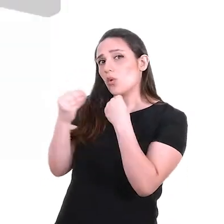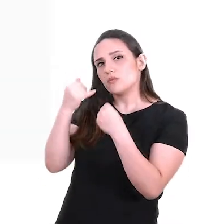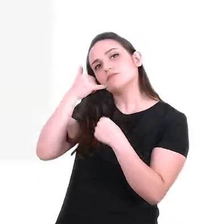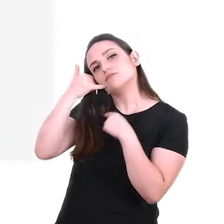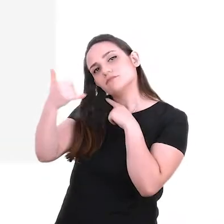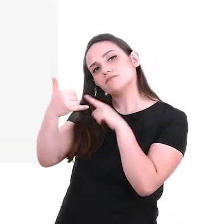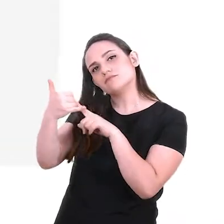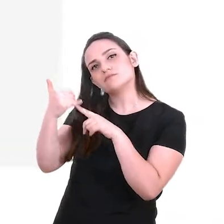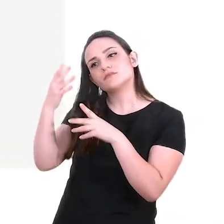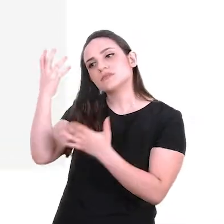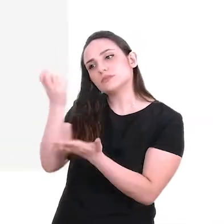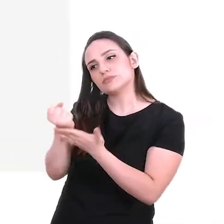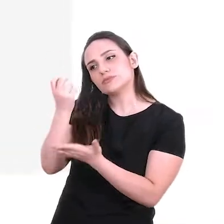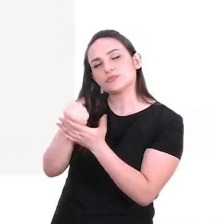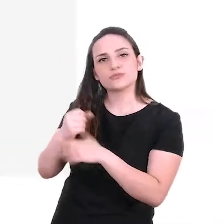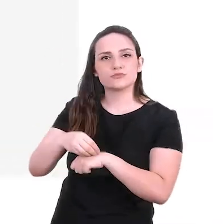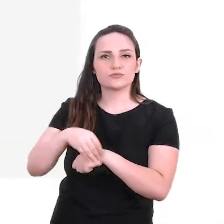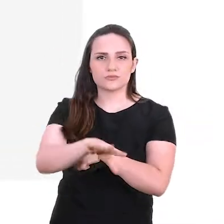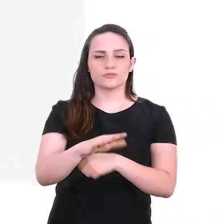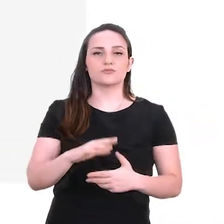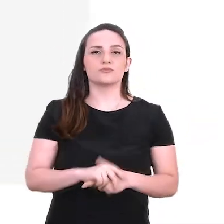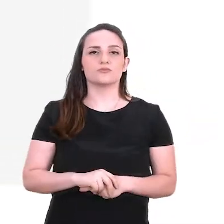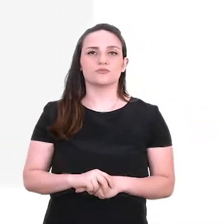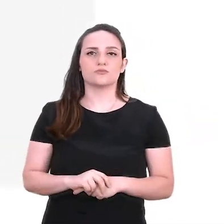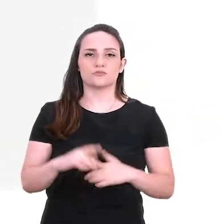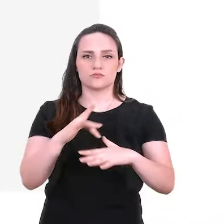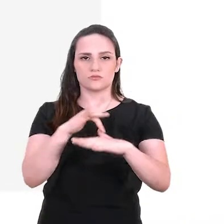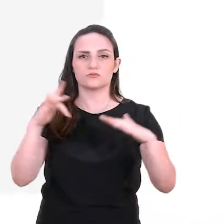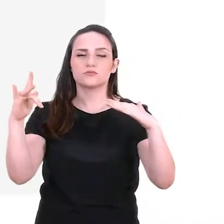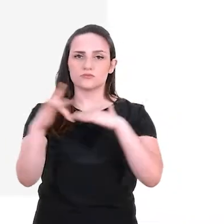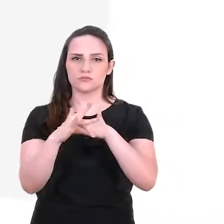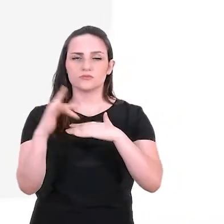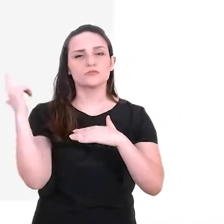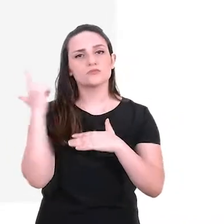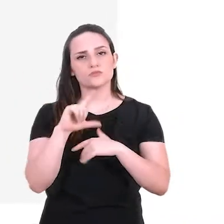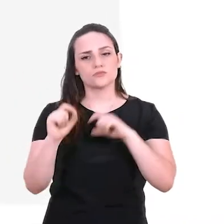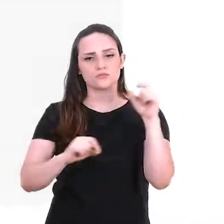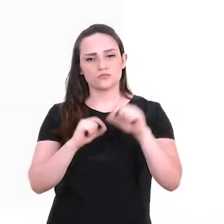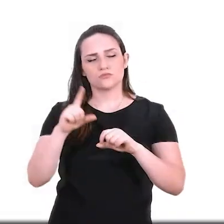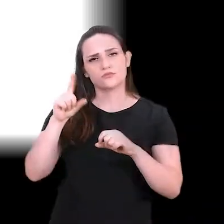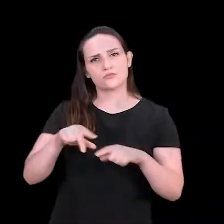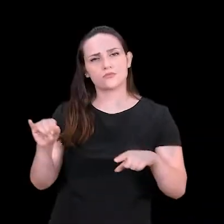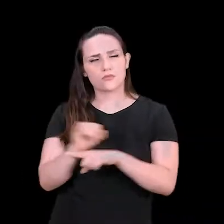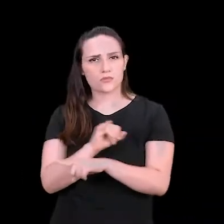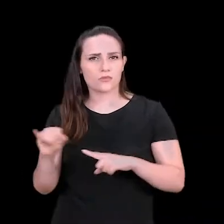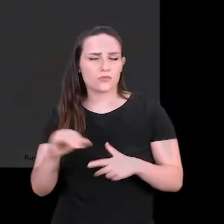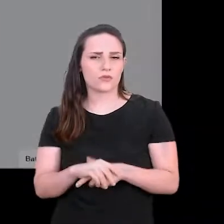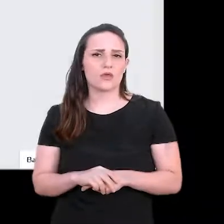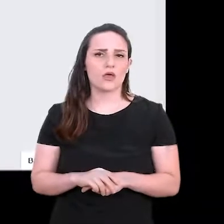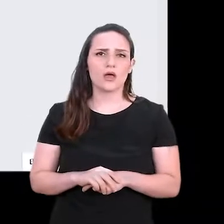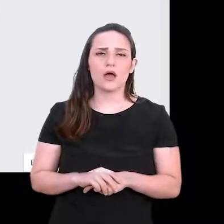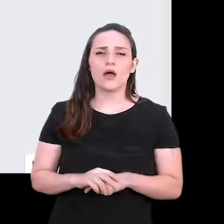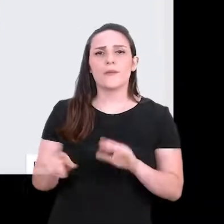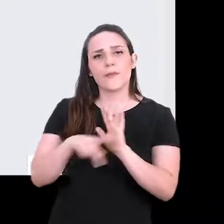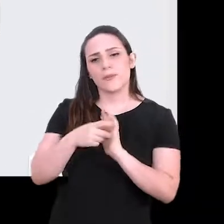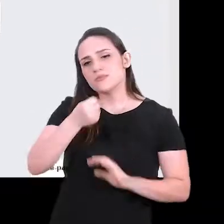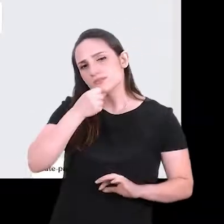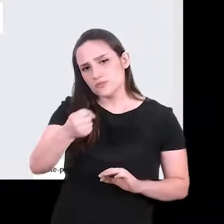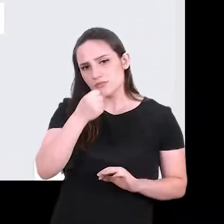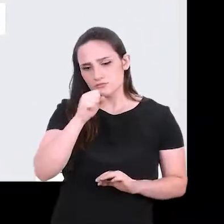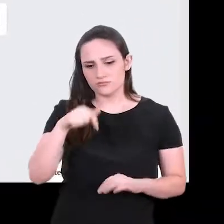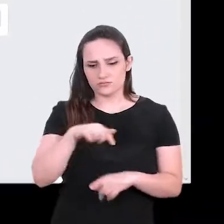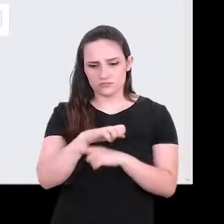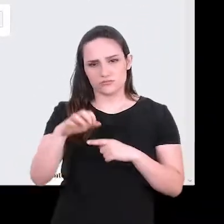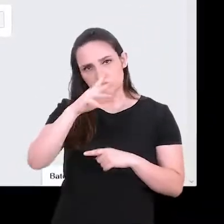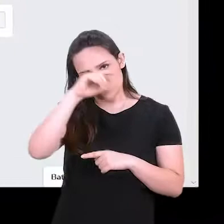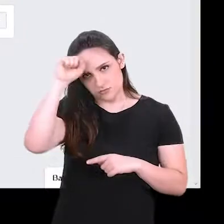com o celular, para onde os conteúdos estão convergindo. As redes sociais passam então a serem espaço a ser ocupado pelo